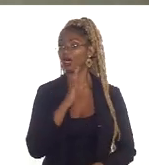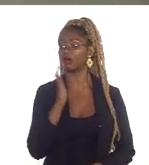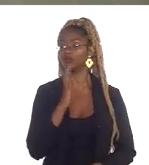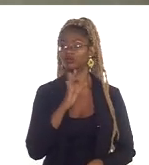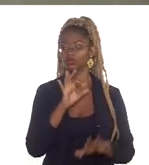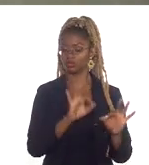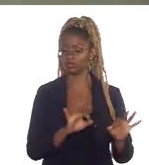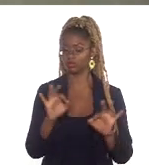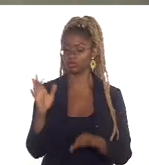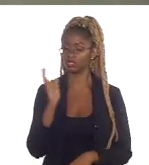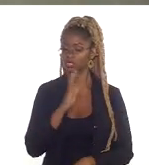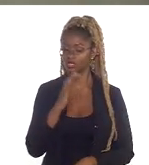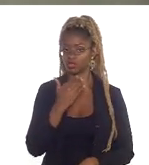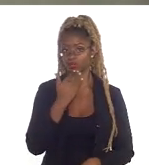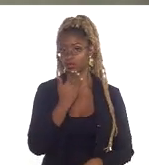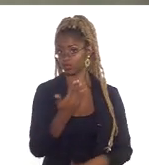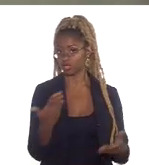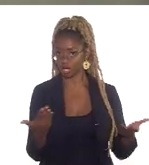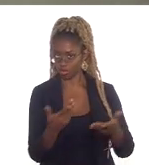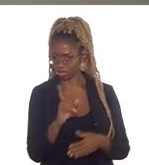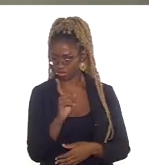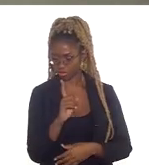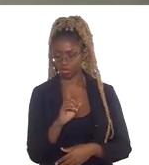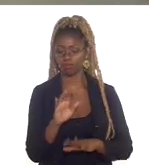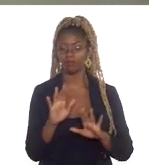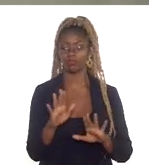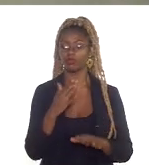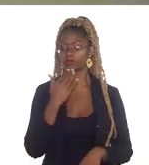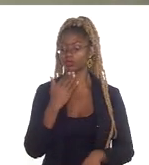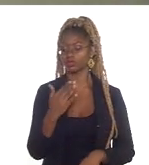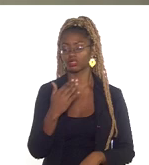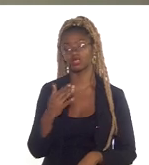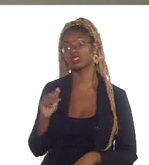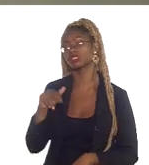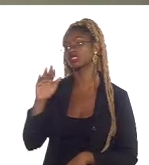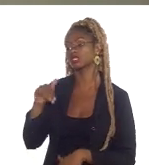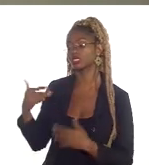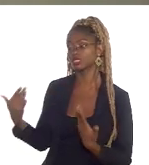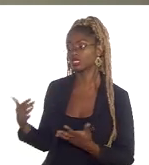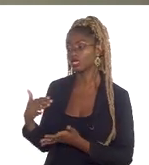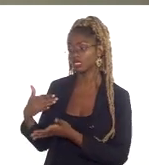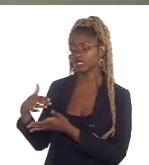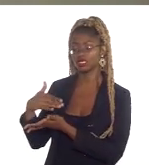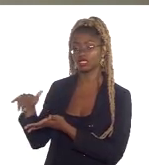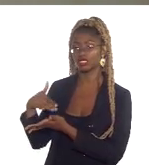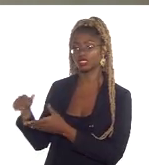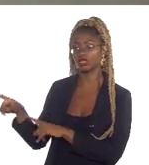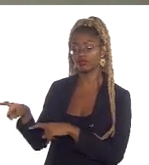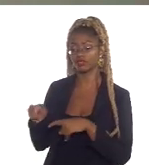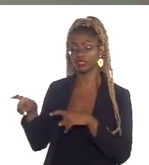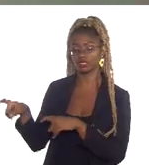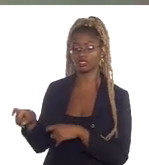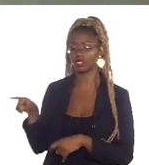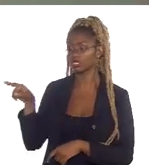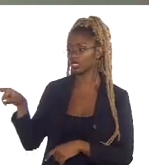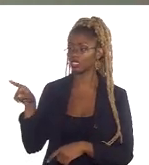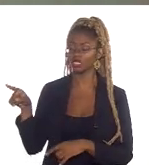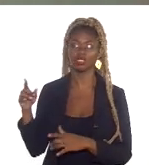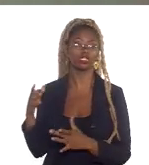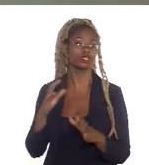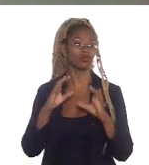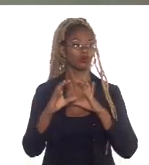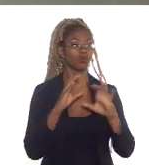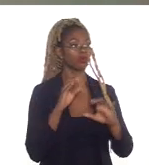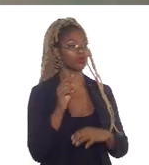vou solicitar, não agora, quem é da Fazenda que vai ser um interlocutor com a